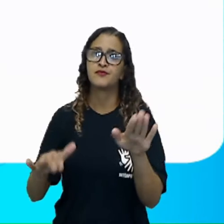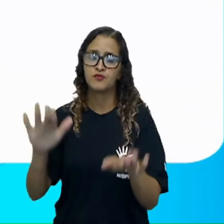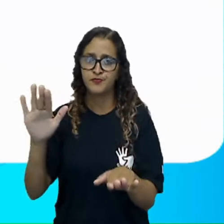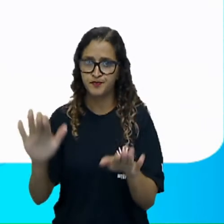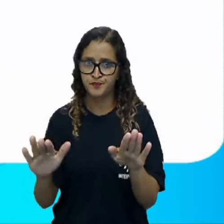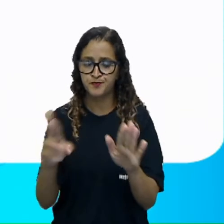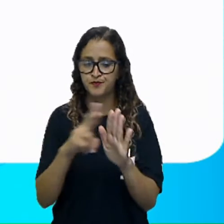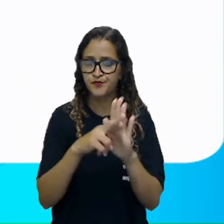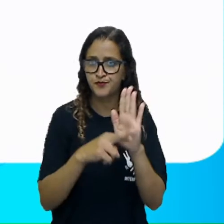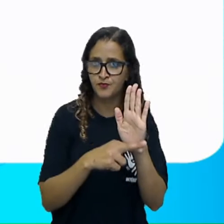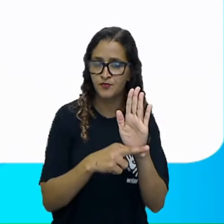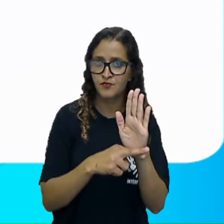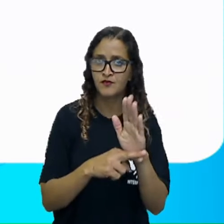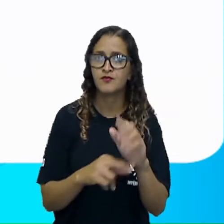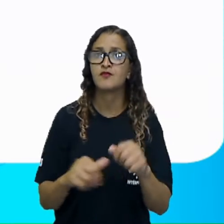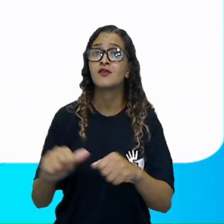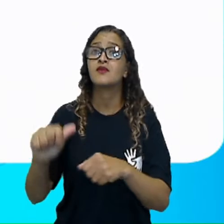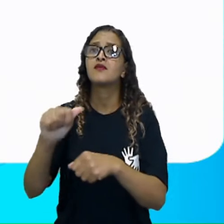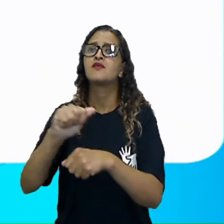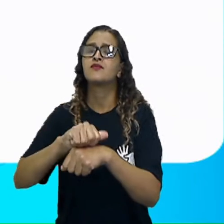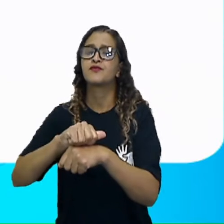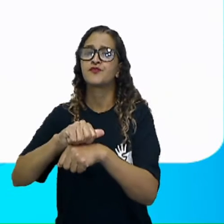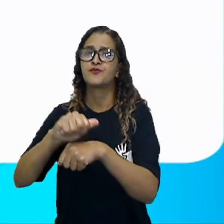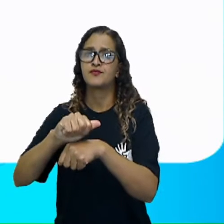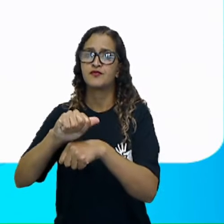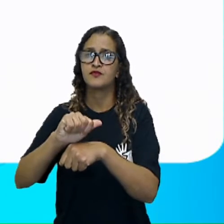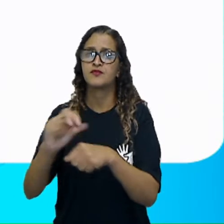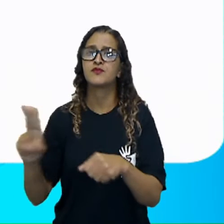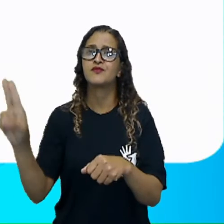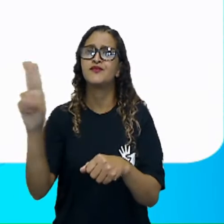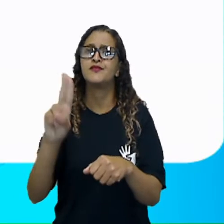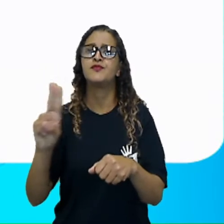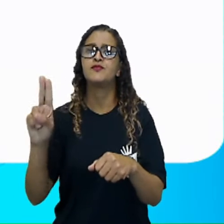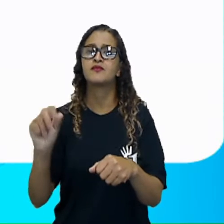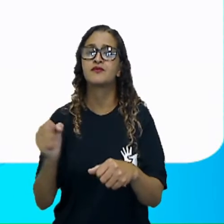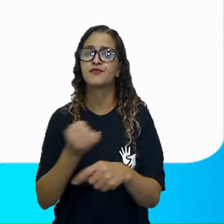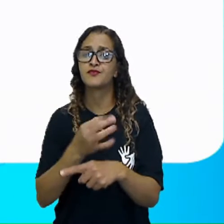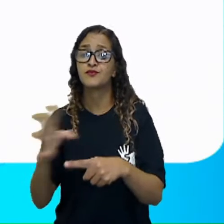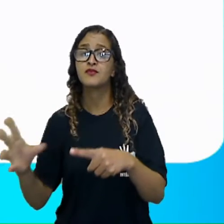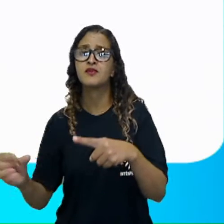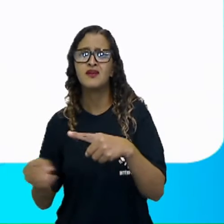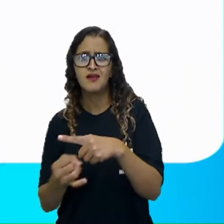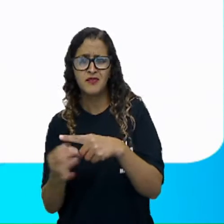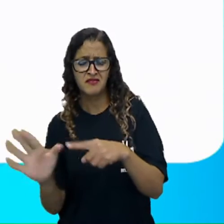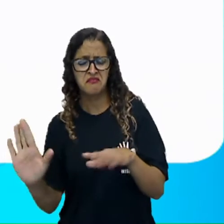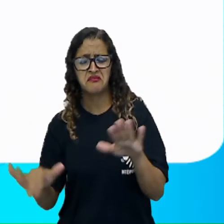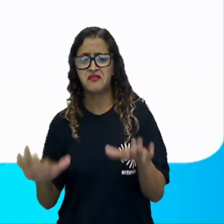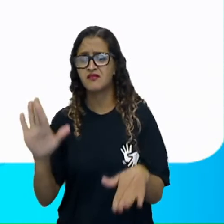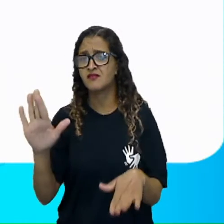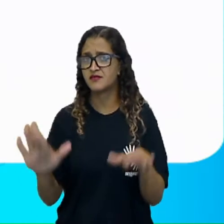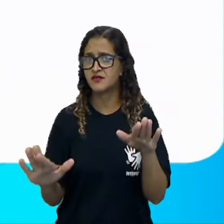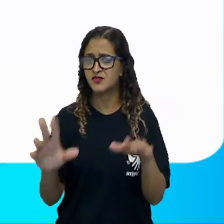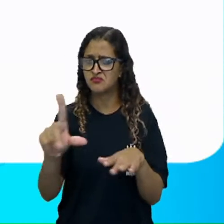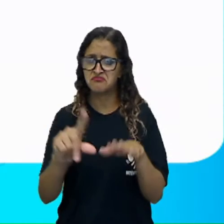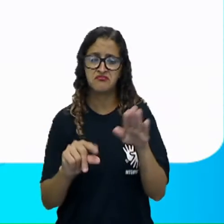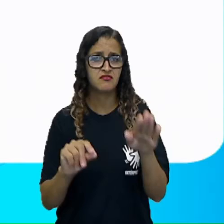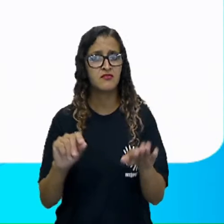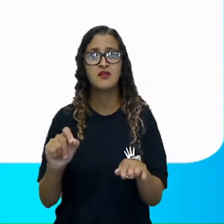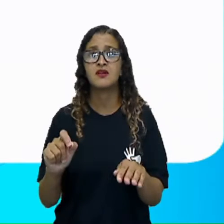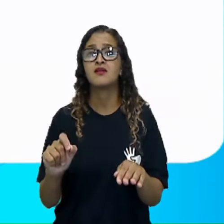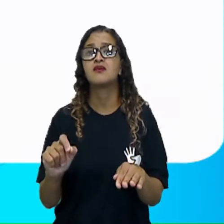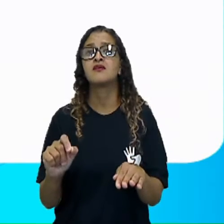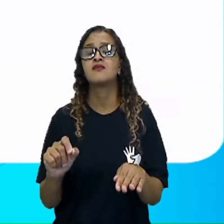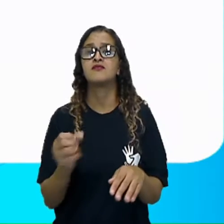Outra regrinha. O uso dos artigos dos números fracionários é opcional, enquanto